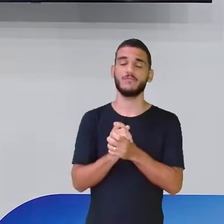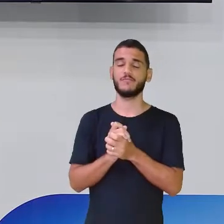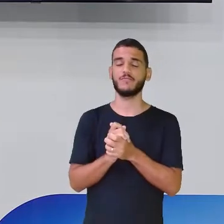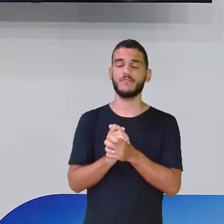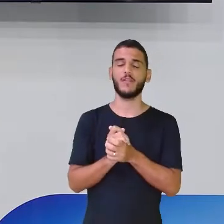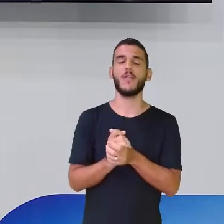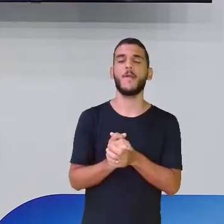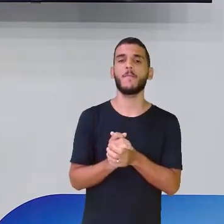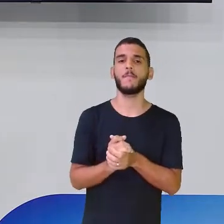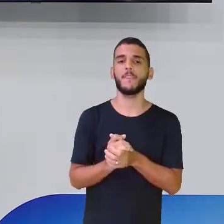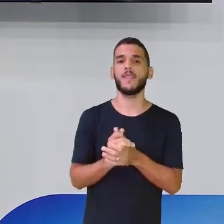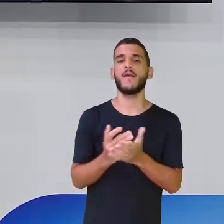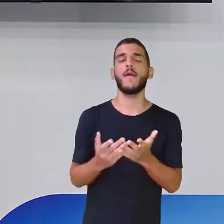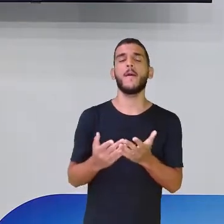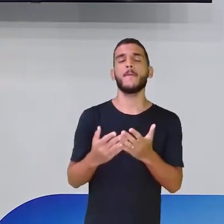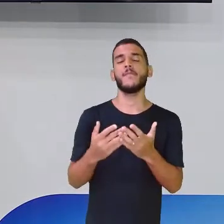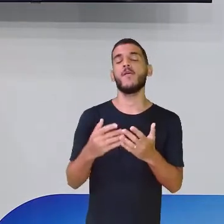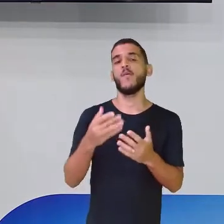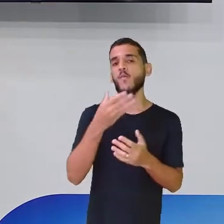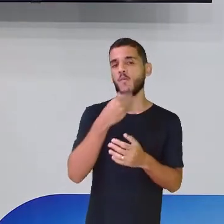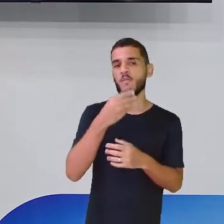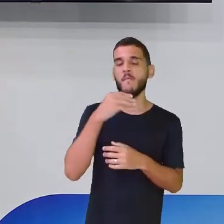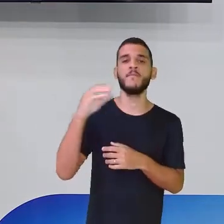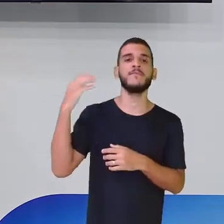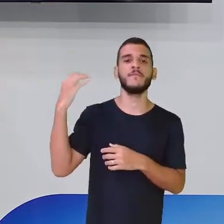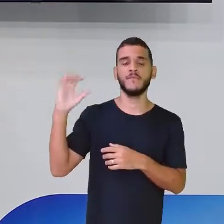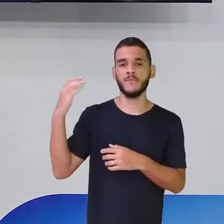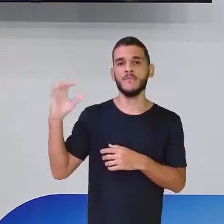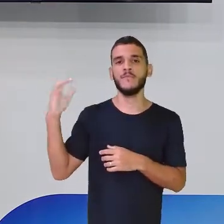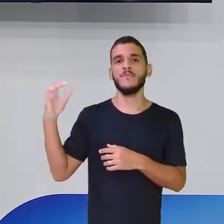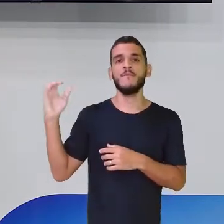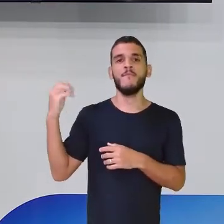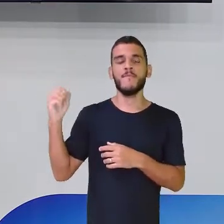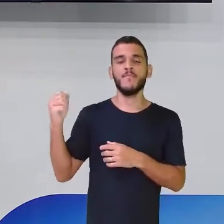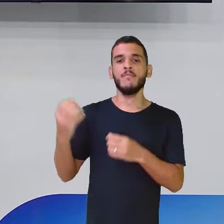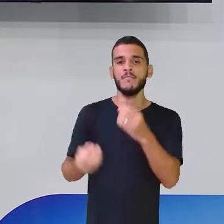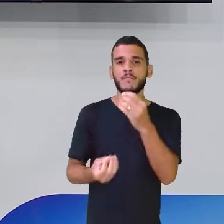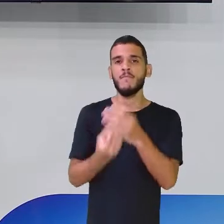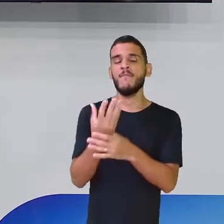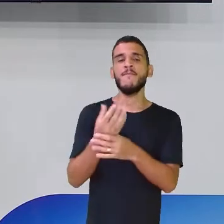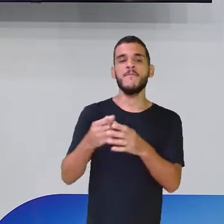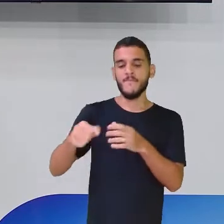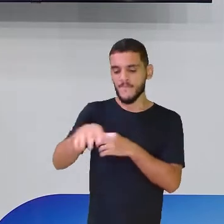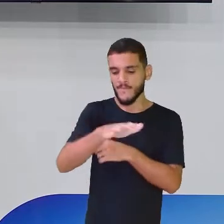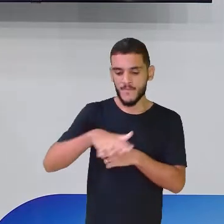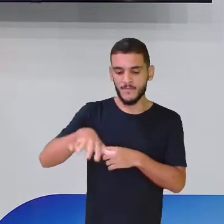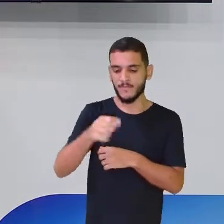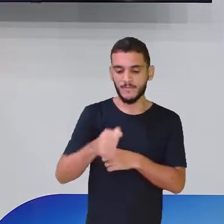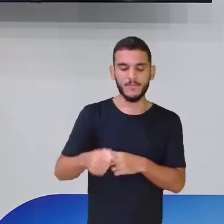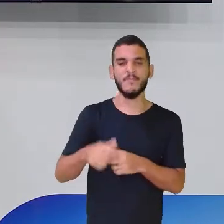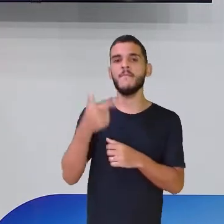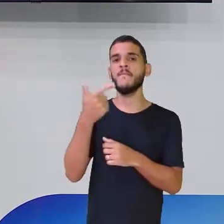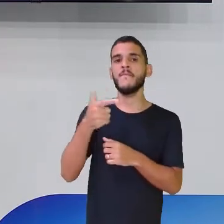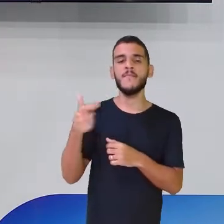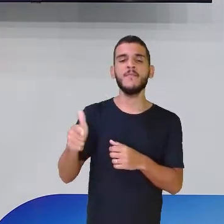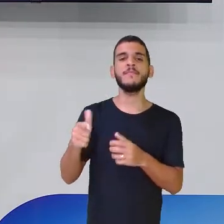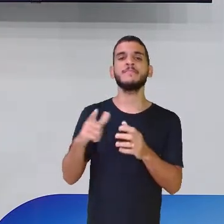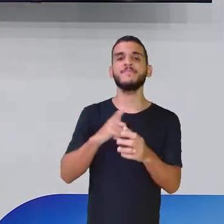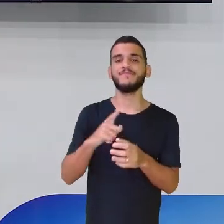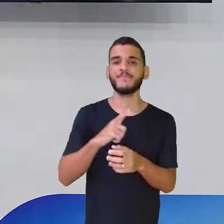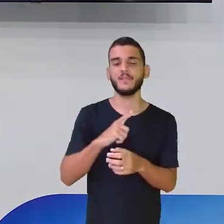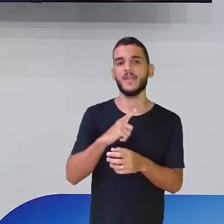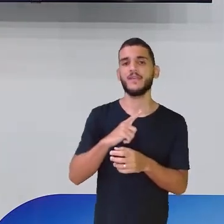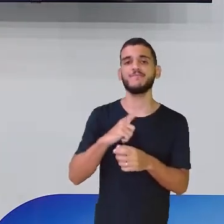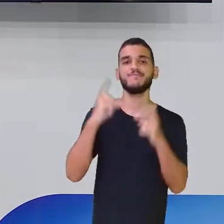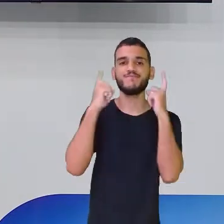onde é bem menos produção de som, porque o som precisa do ar, o som não se propaga no